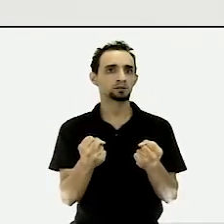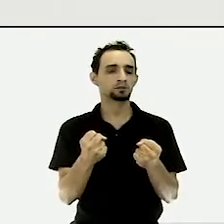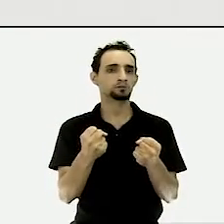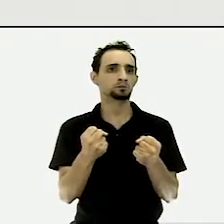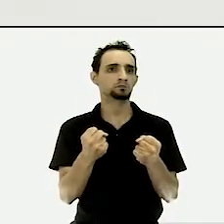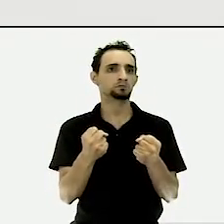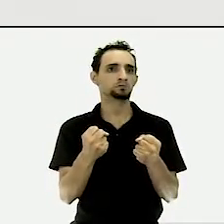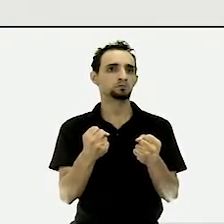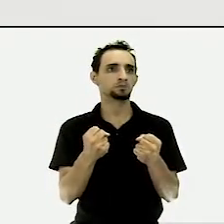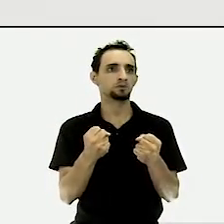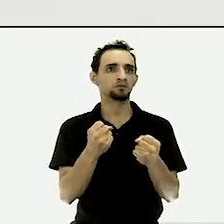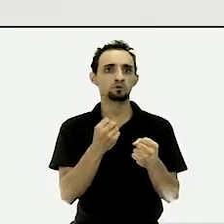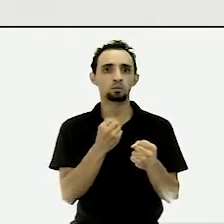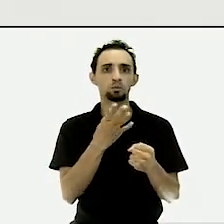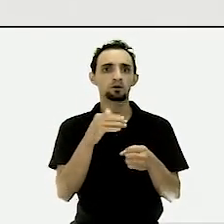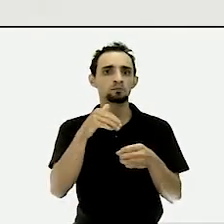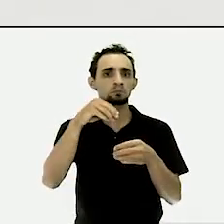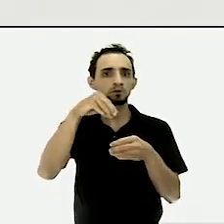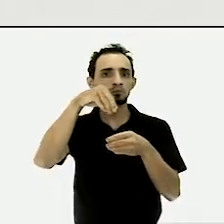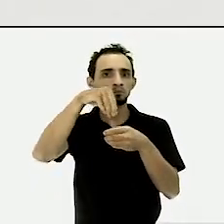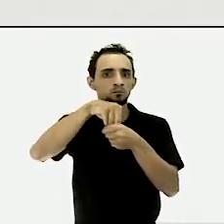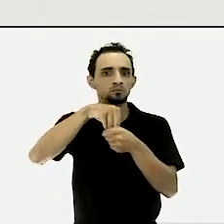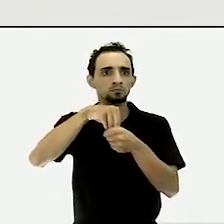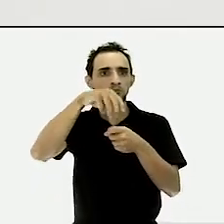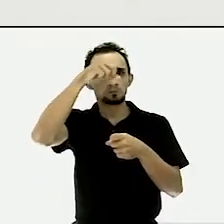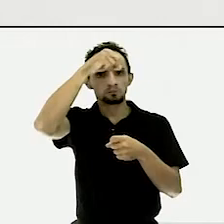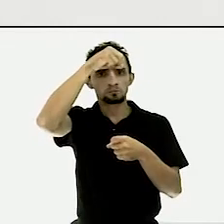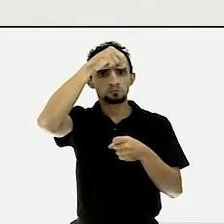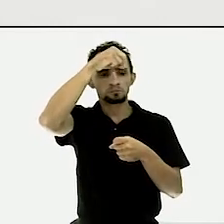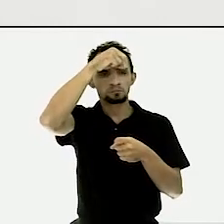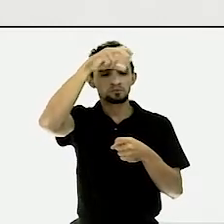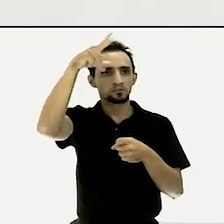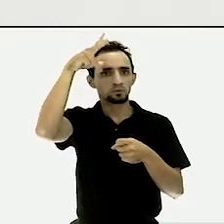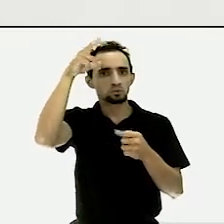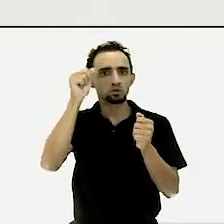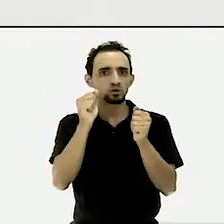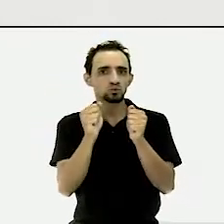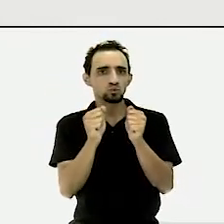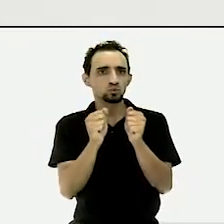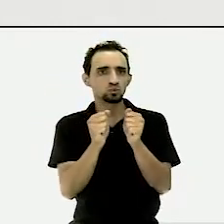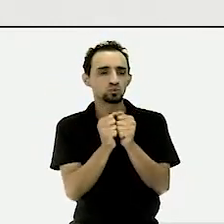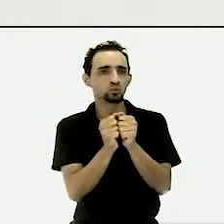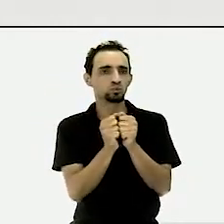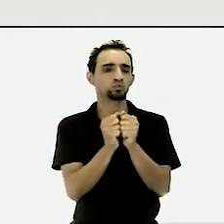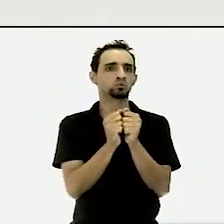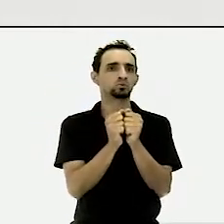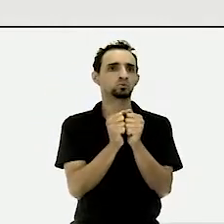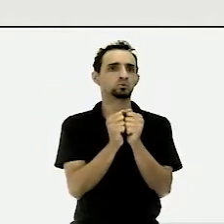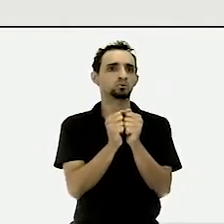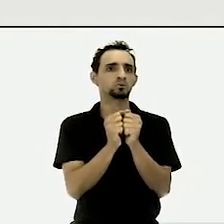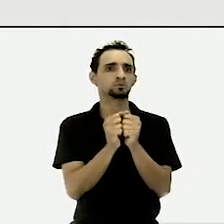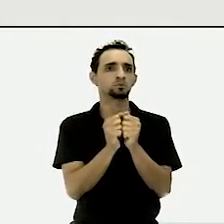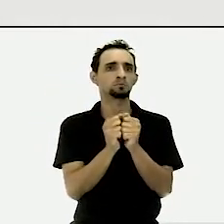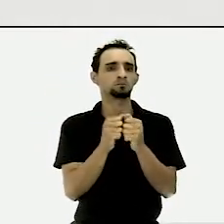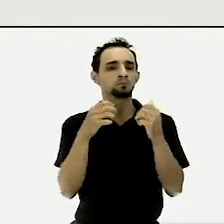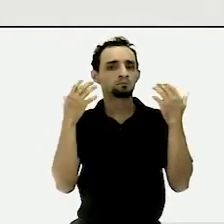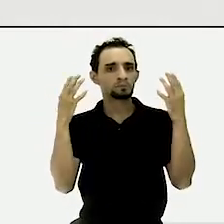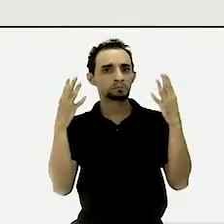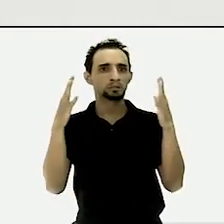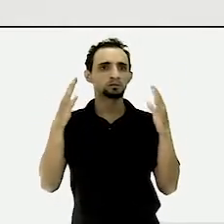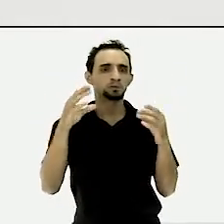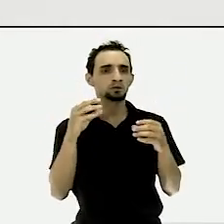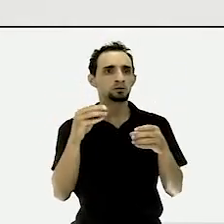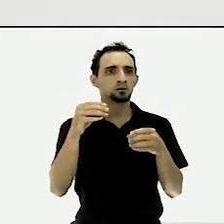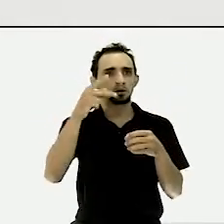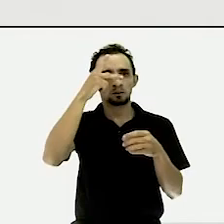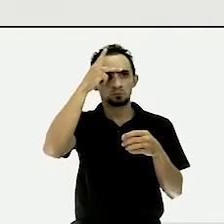melhor forma possível, né, Juninho? Depois disso, percebemos aí que os bombeiros de Agudos estão todo dia agora, né, e muito mais